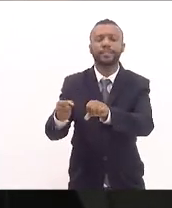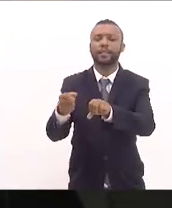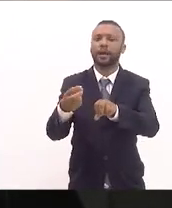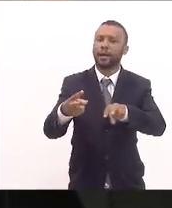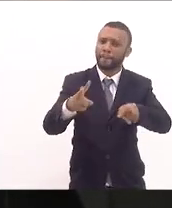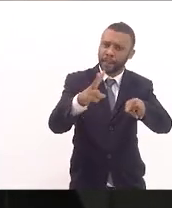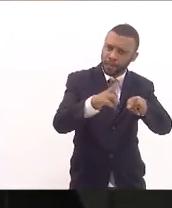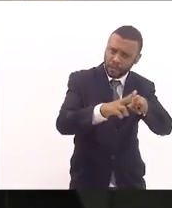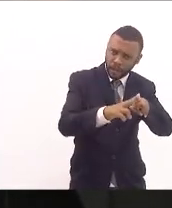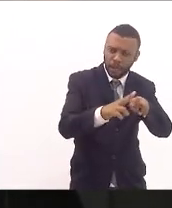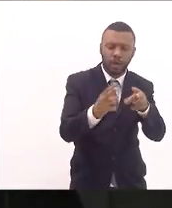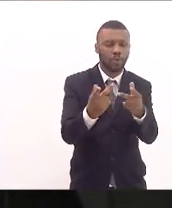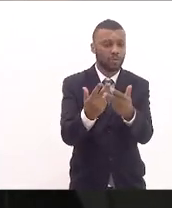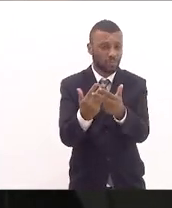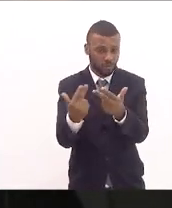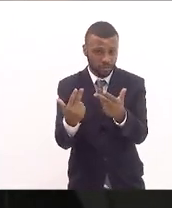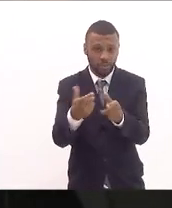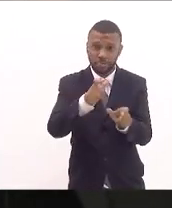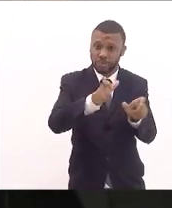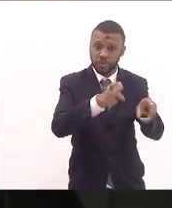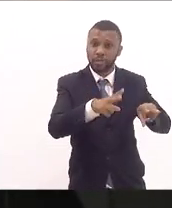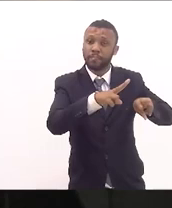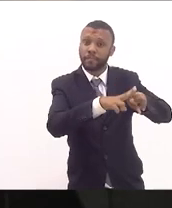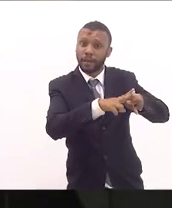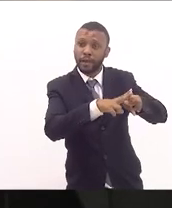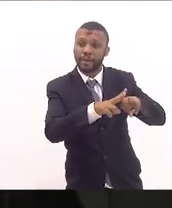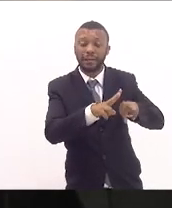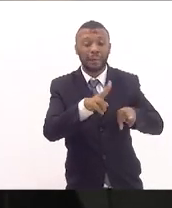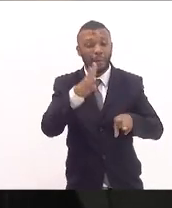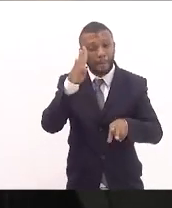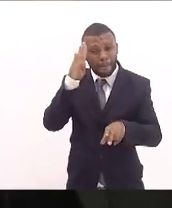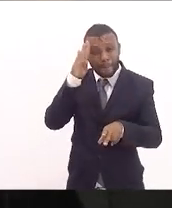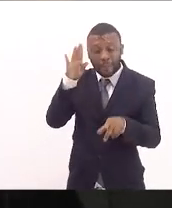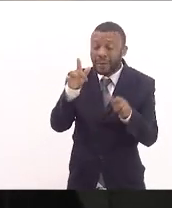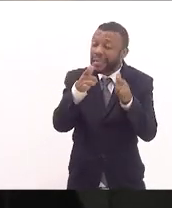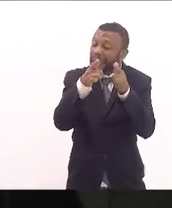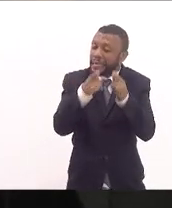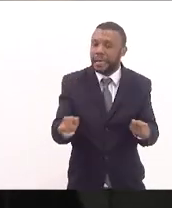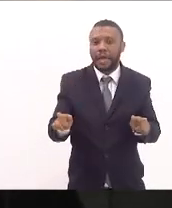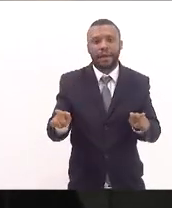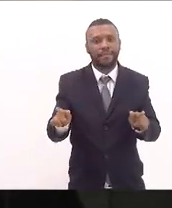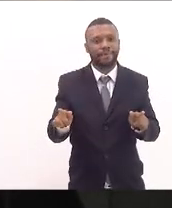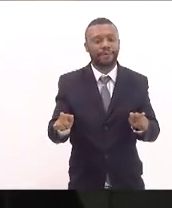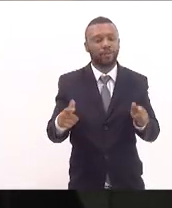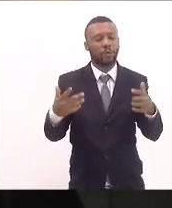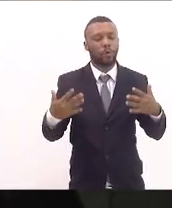depressões é mais grave disso tudo